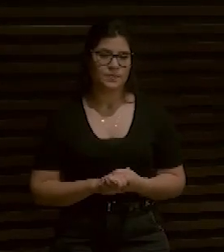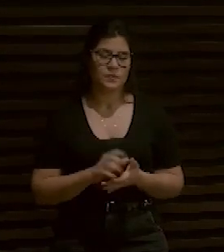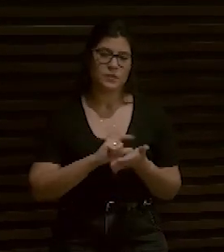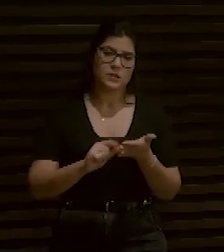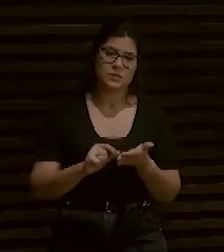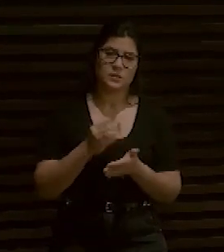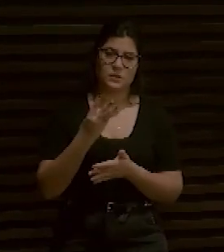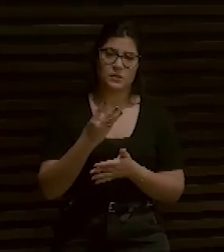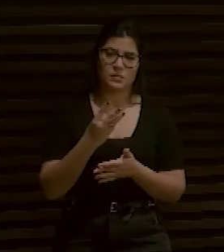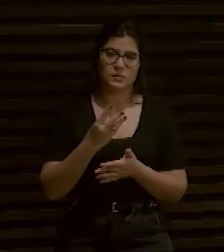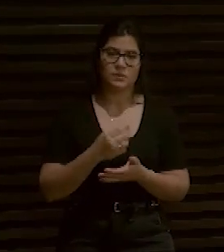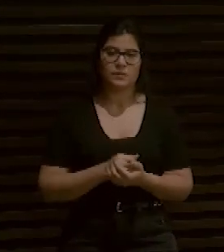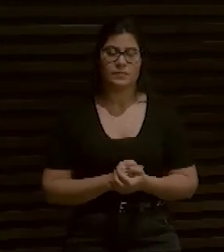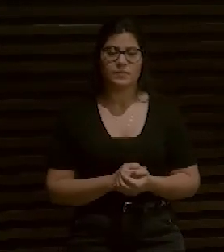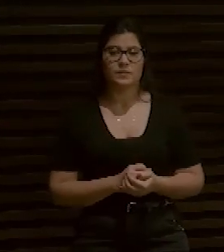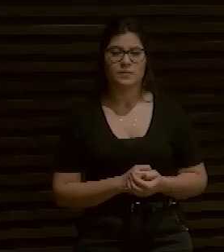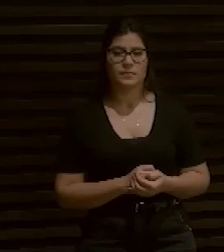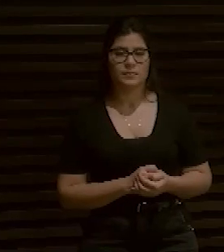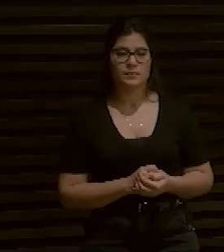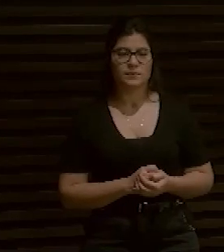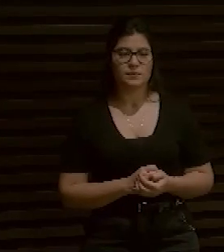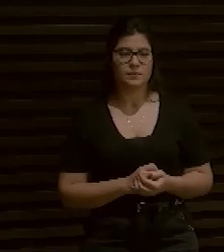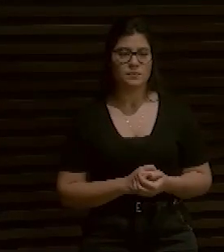Versículo 3, a partir da parte B dele.